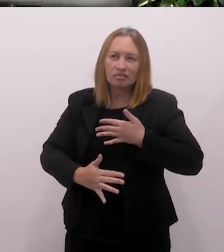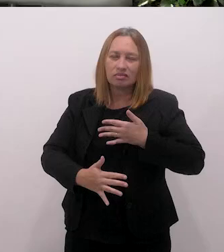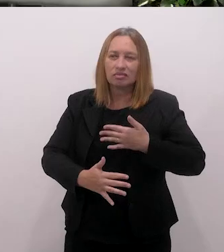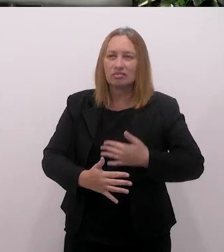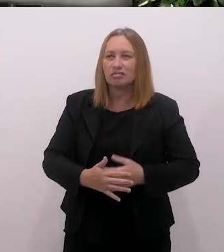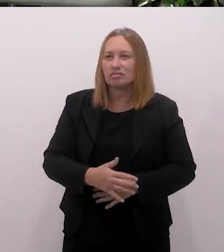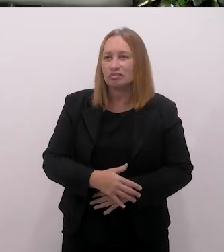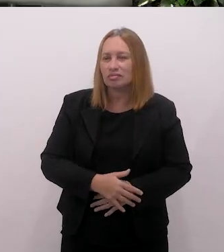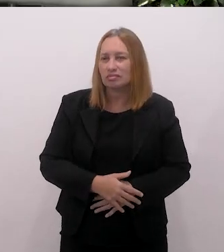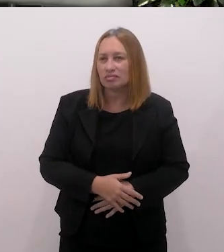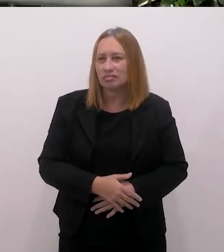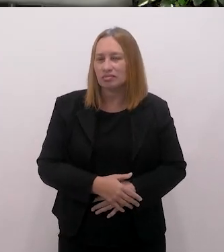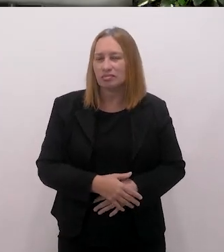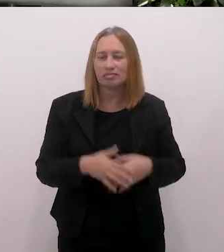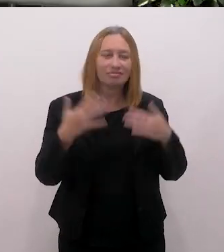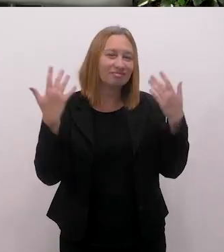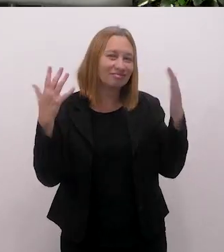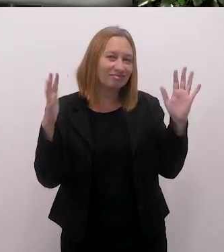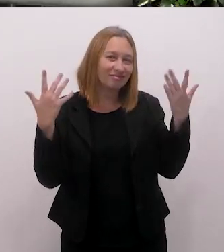coração.